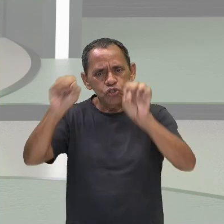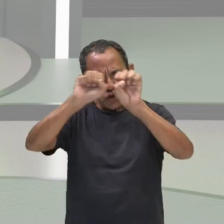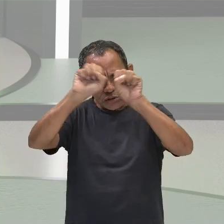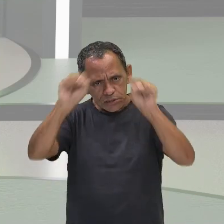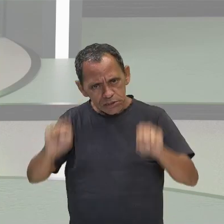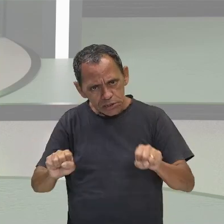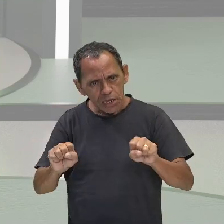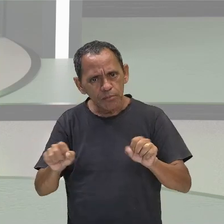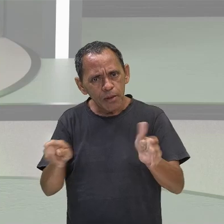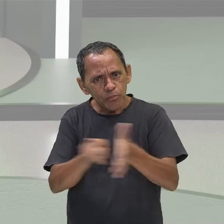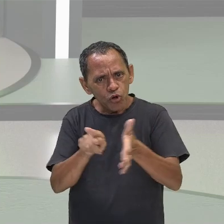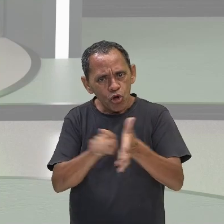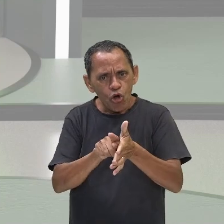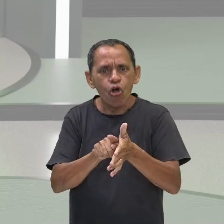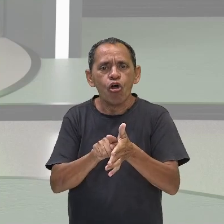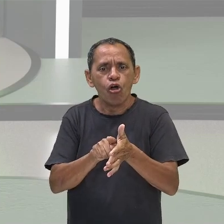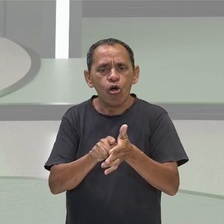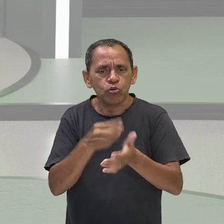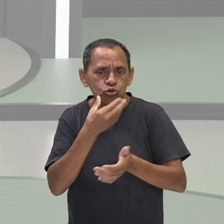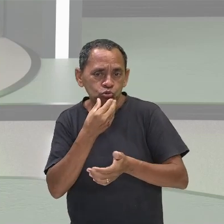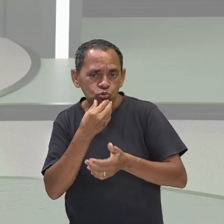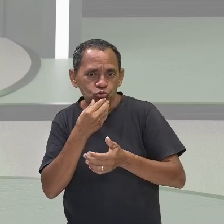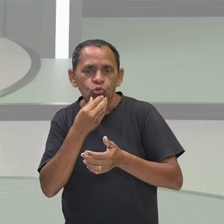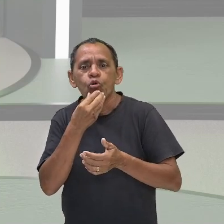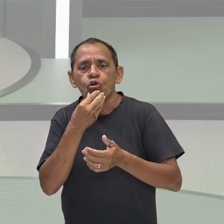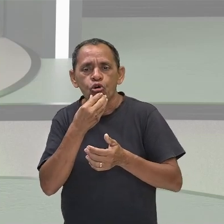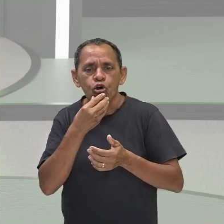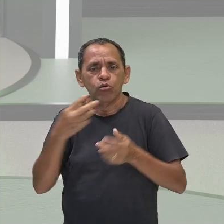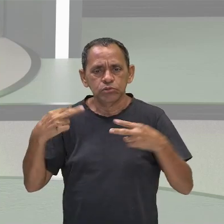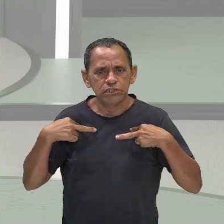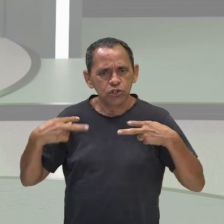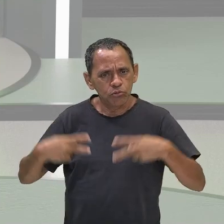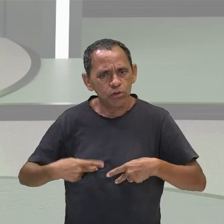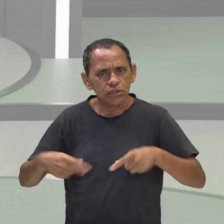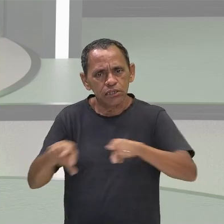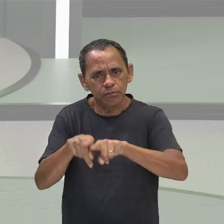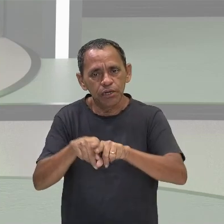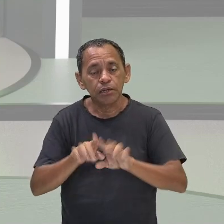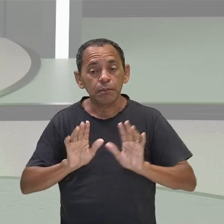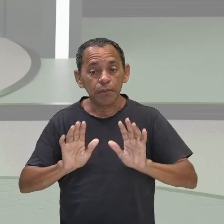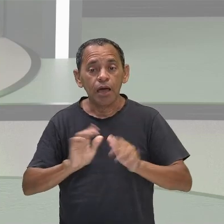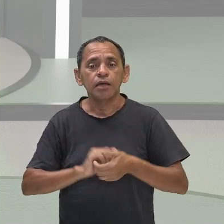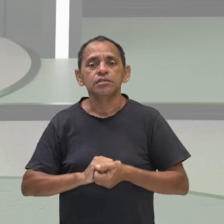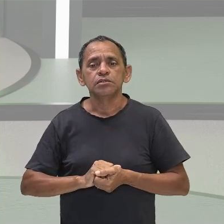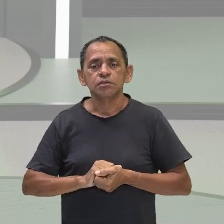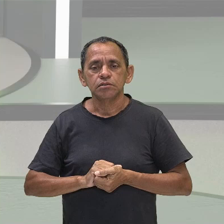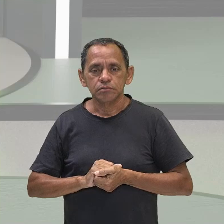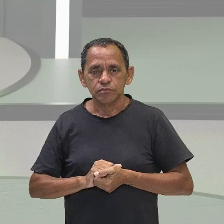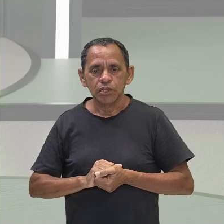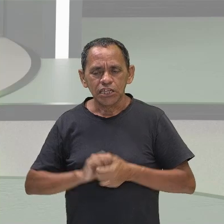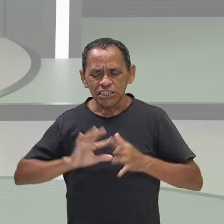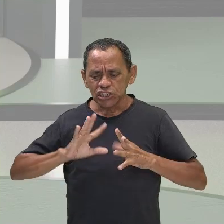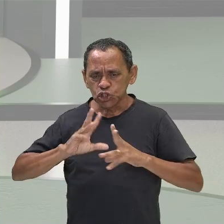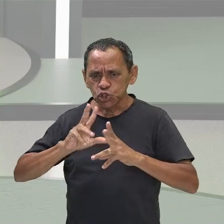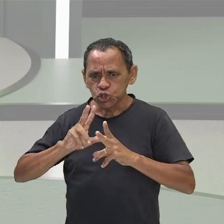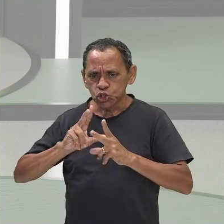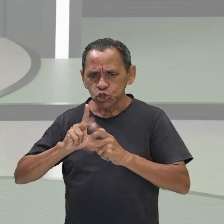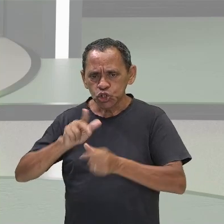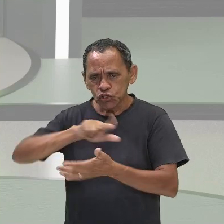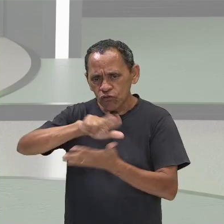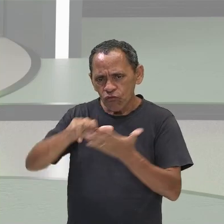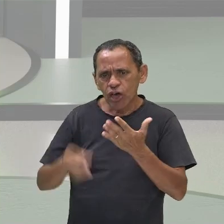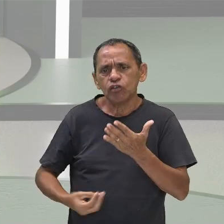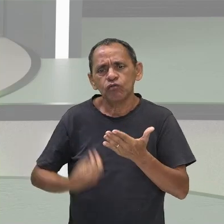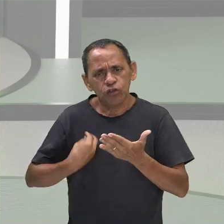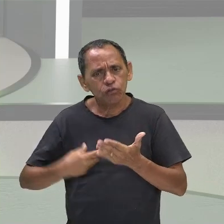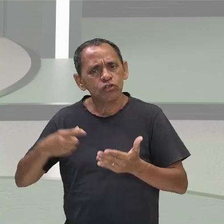espécie humana, mas todos os seres vivos que têm o desenvolvimento desse sistema